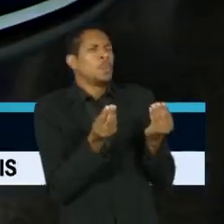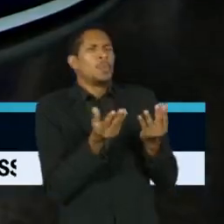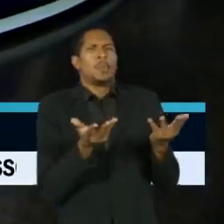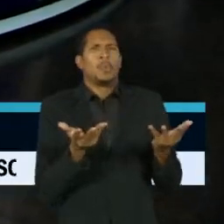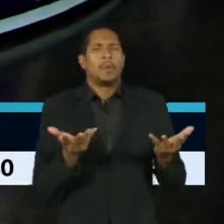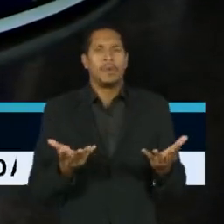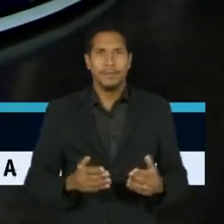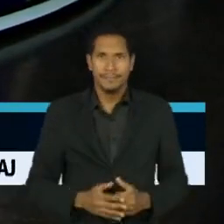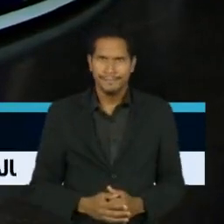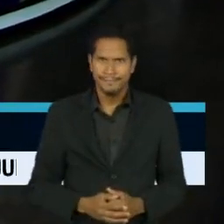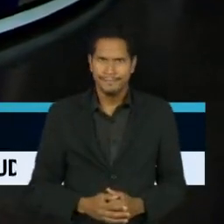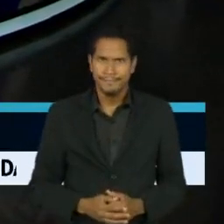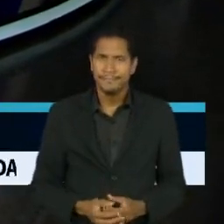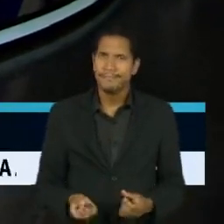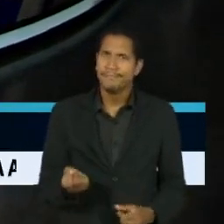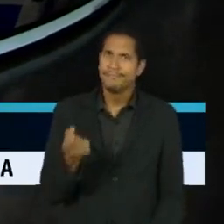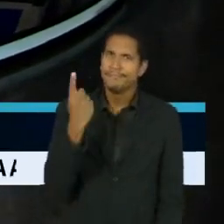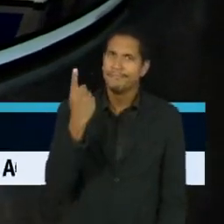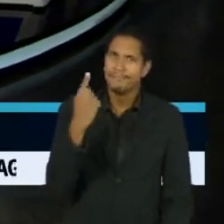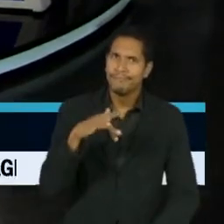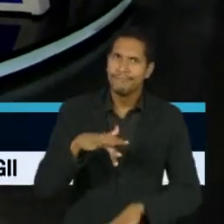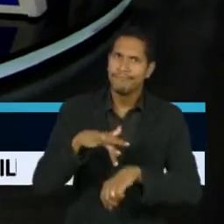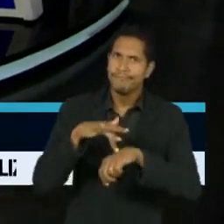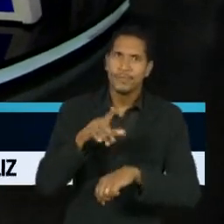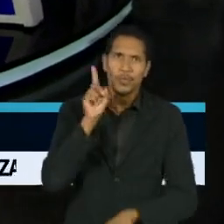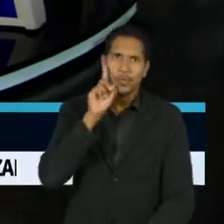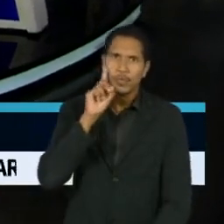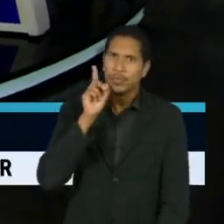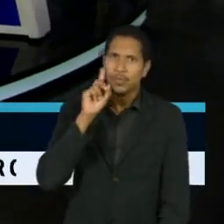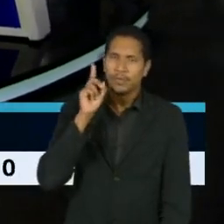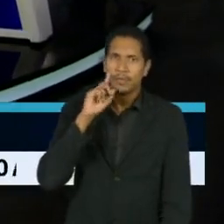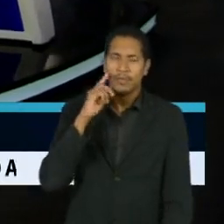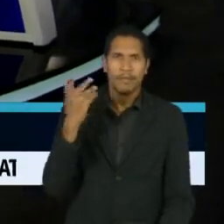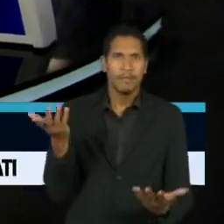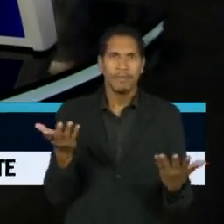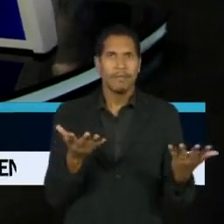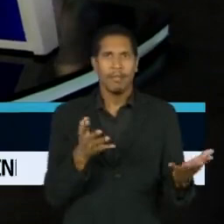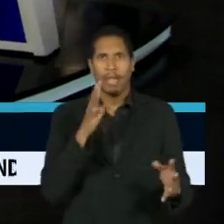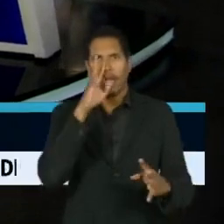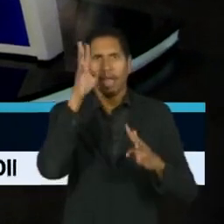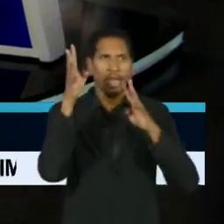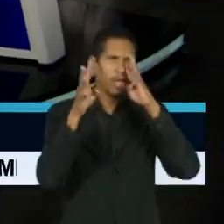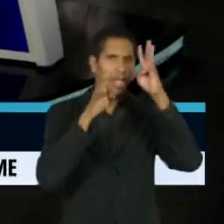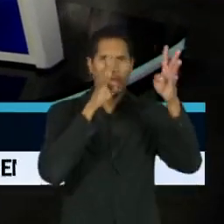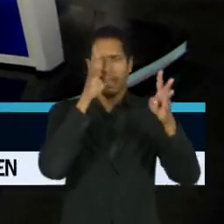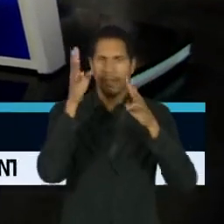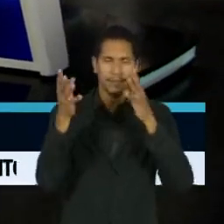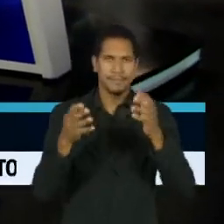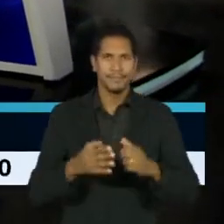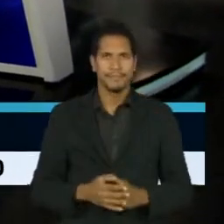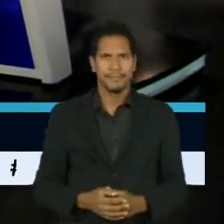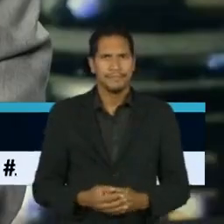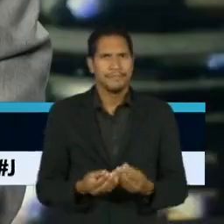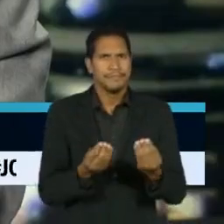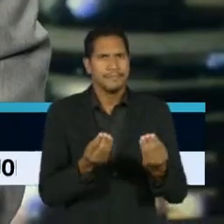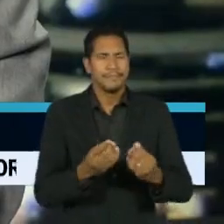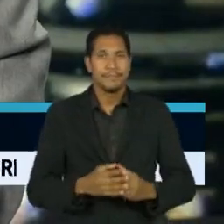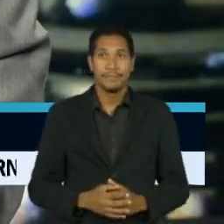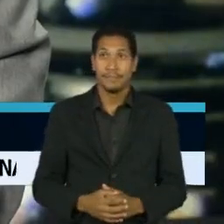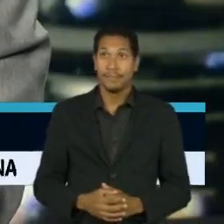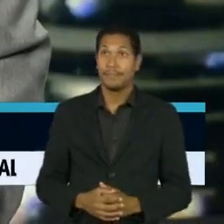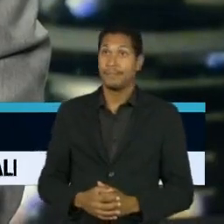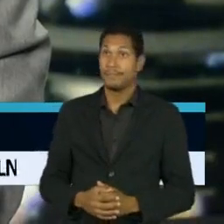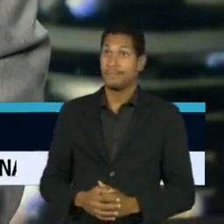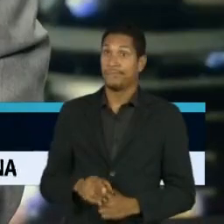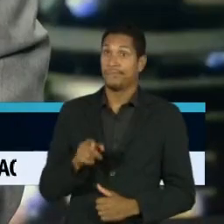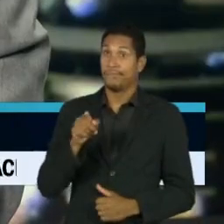e todo dia tem uma onde é que explica é seco comportamento aí o estilo dele né Eu acho que o bolsonaro Ele é